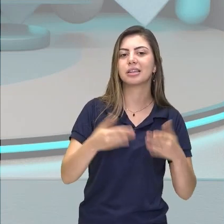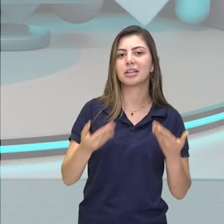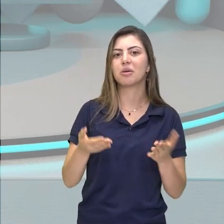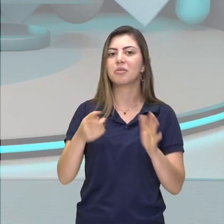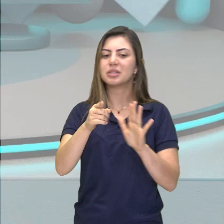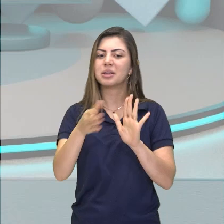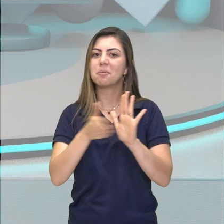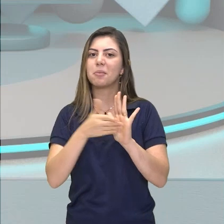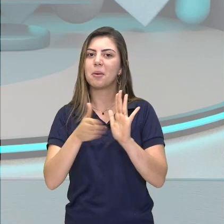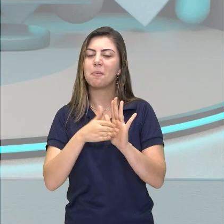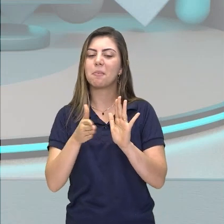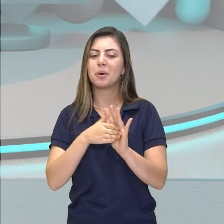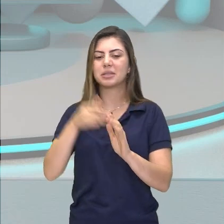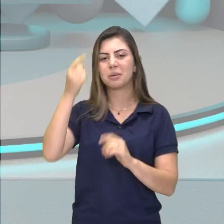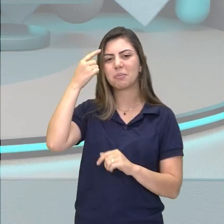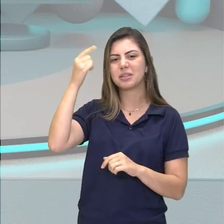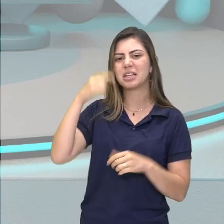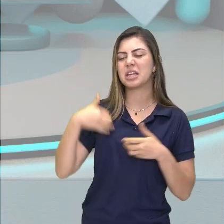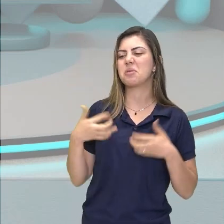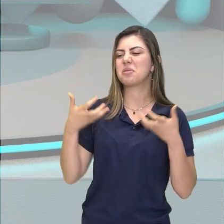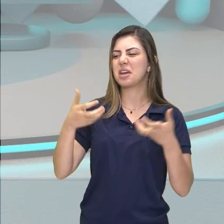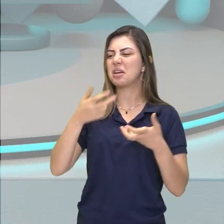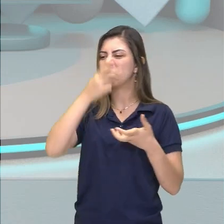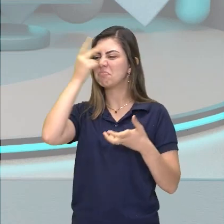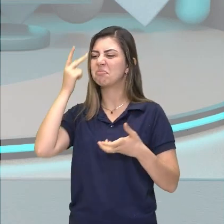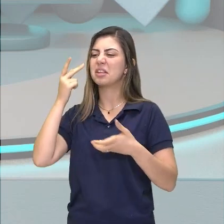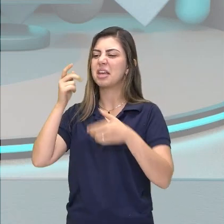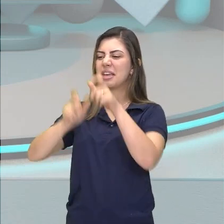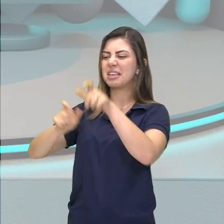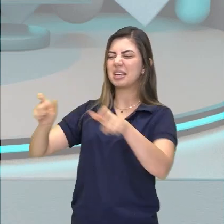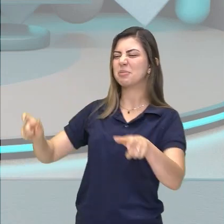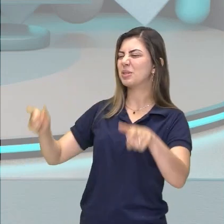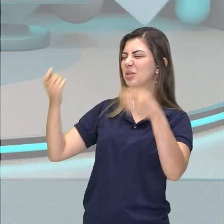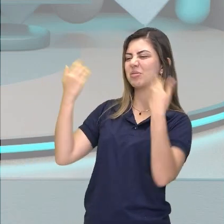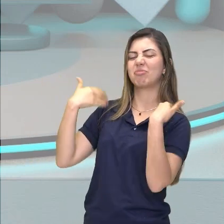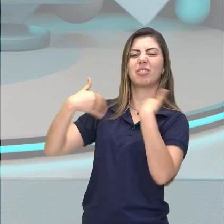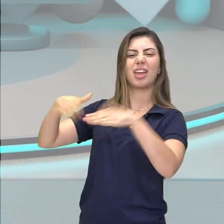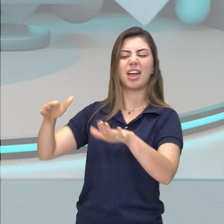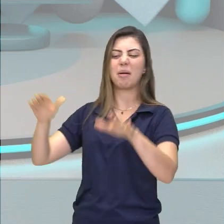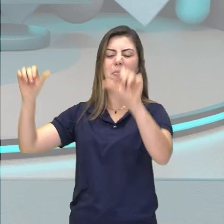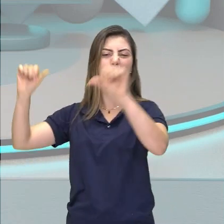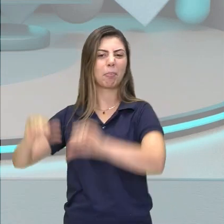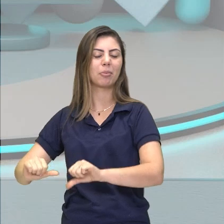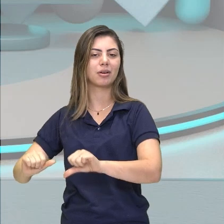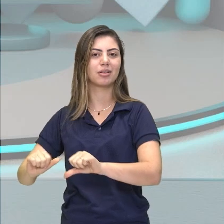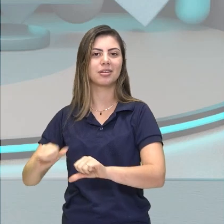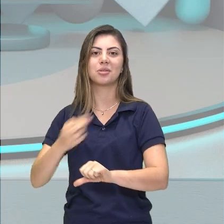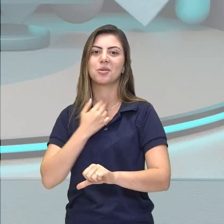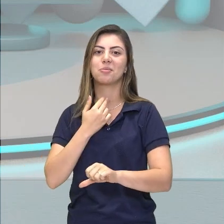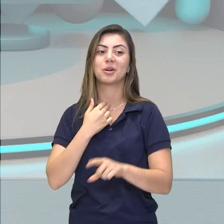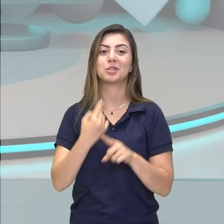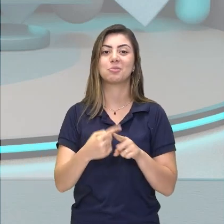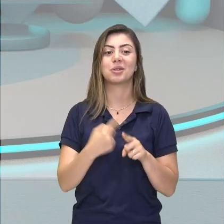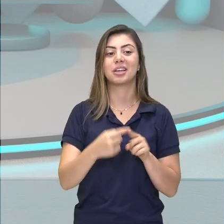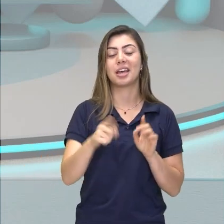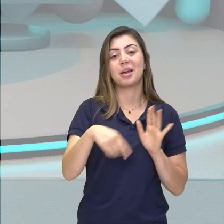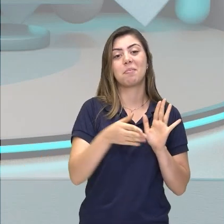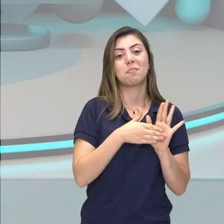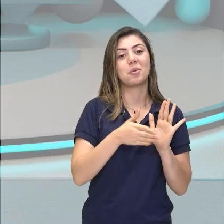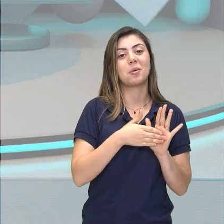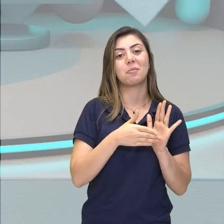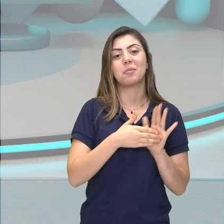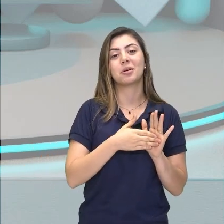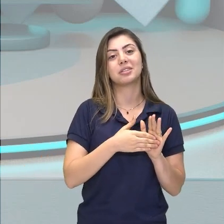proposta que pense dessa maneira. Ah, eu quero que todo mundo, né? Não pode, gente. Então a gente pensa numa proposta de intervenção que respeite os